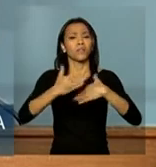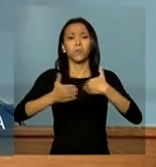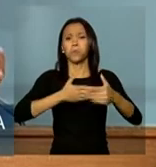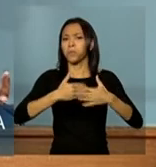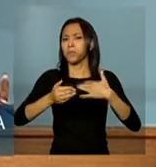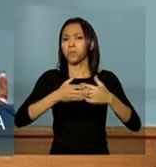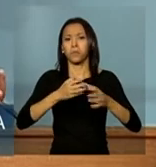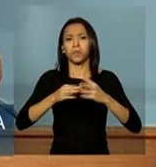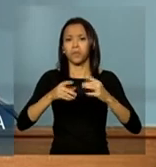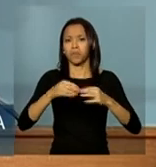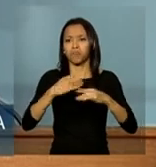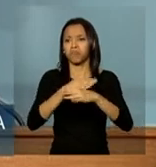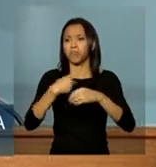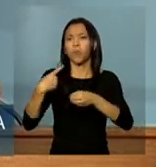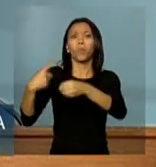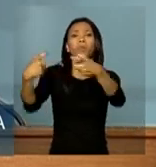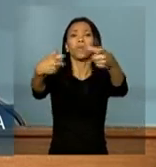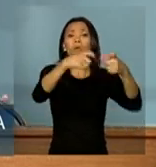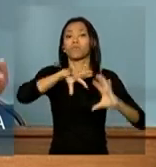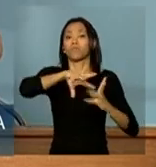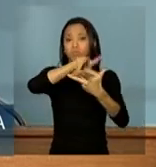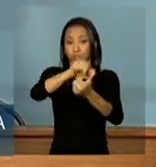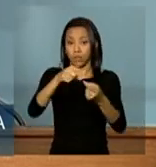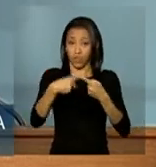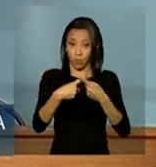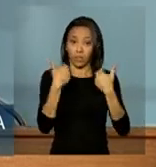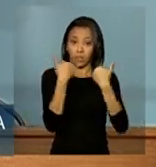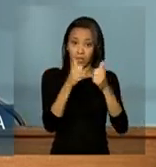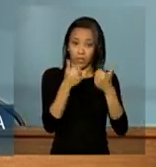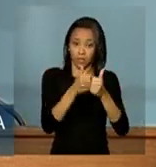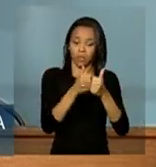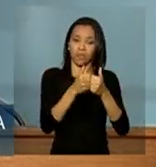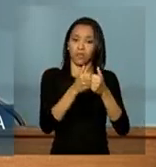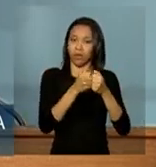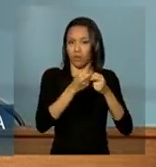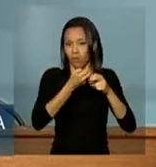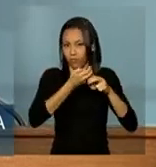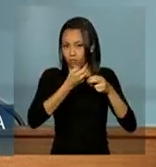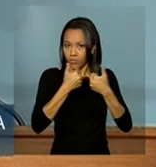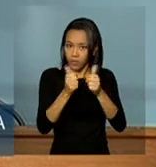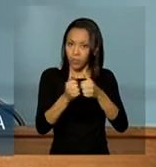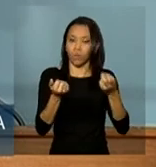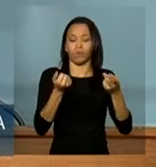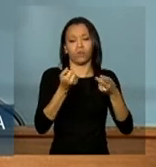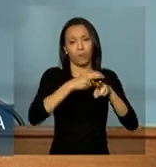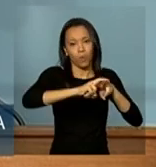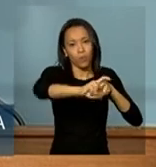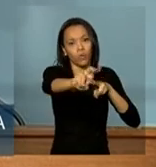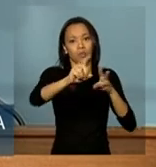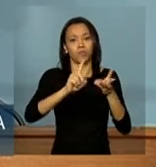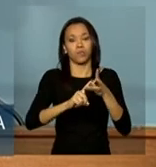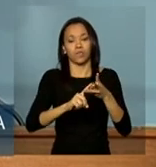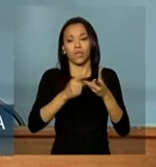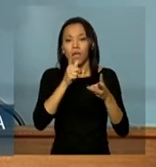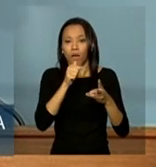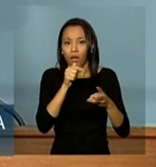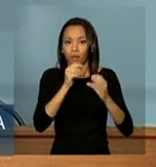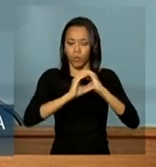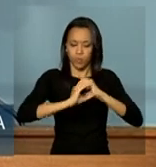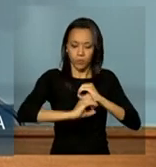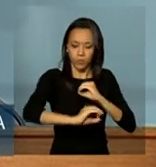Então, transporte coletivo de massas, saneamento água e